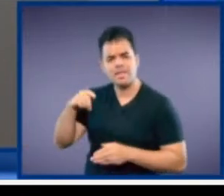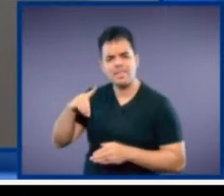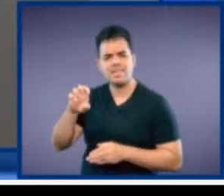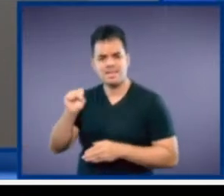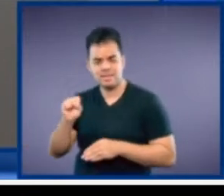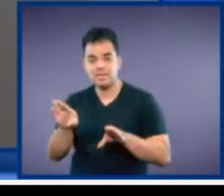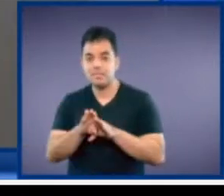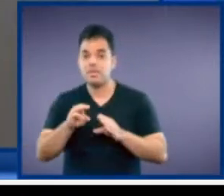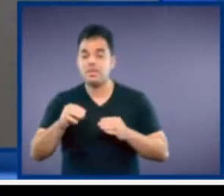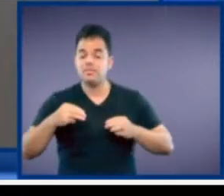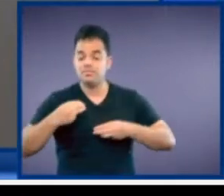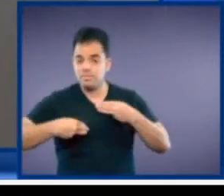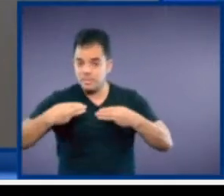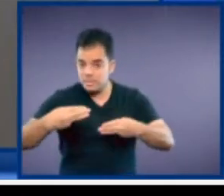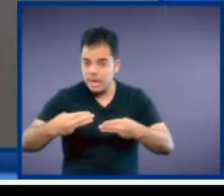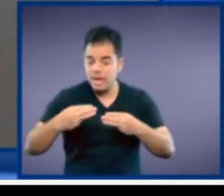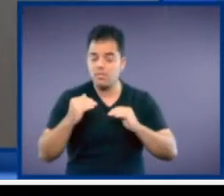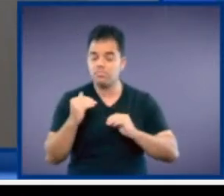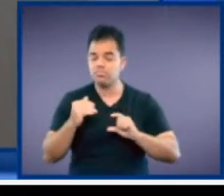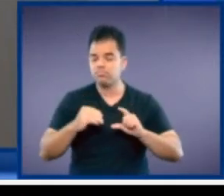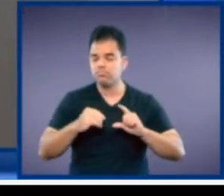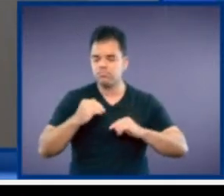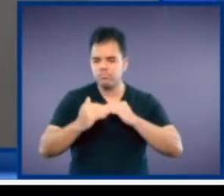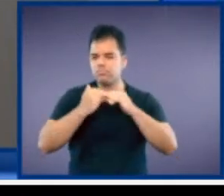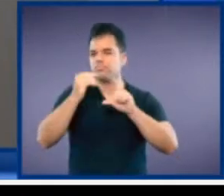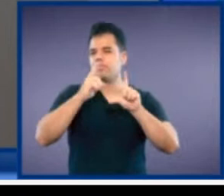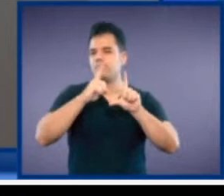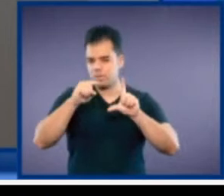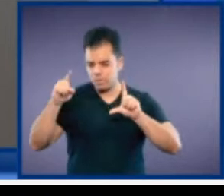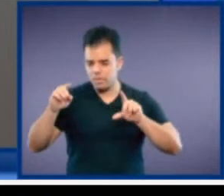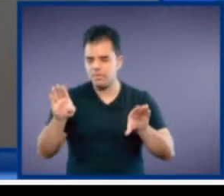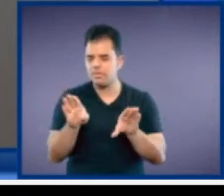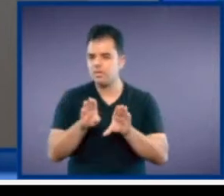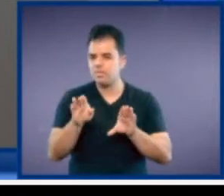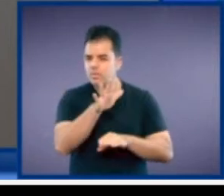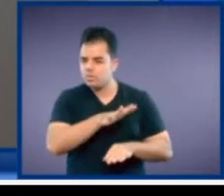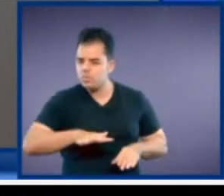Economia, Ministério do Desenvolvimento Regional, que